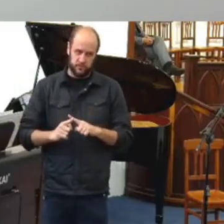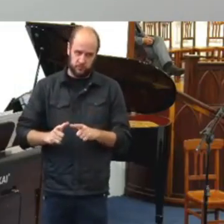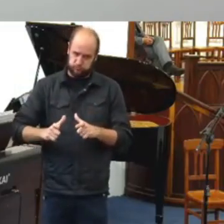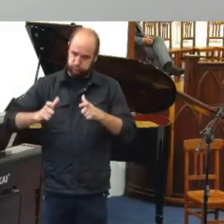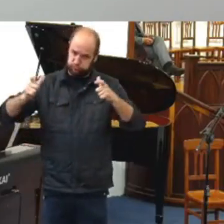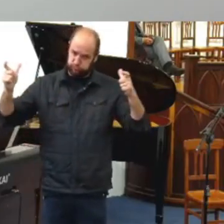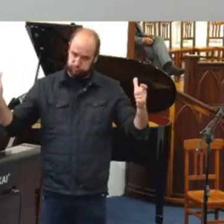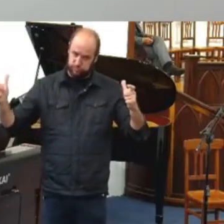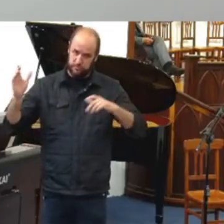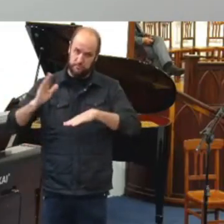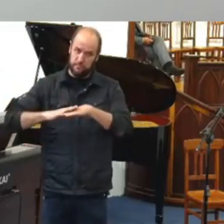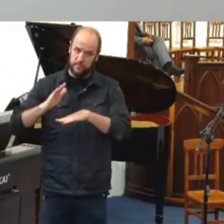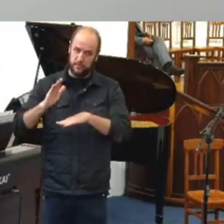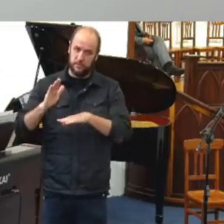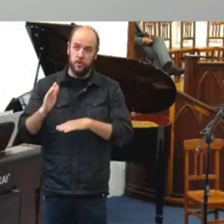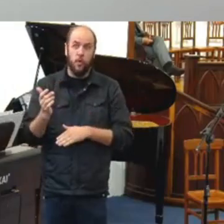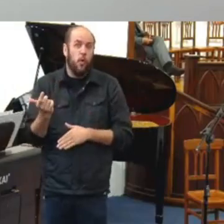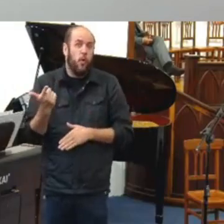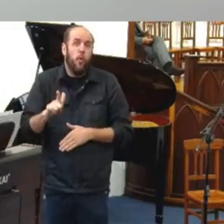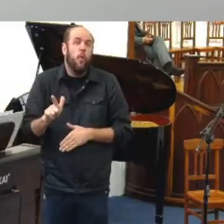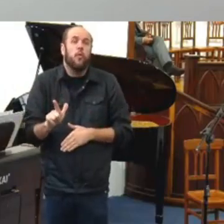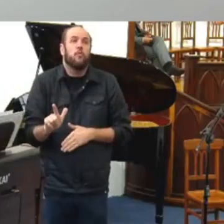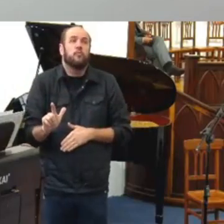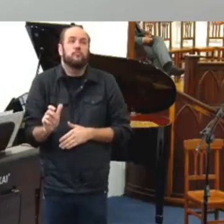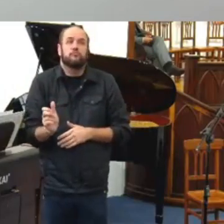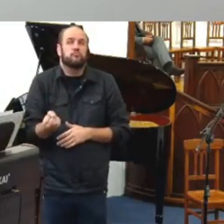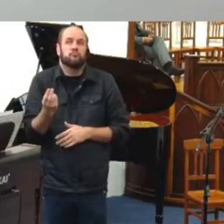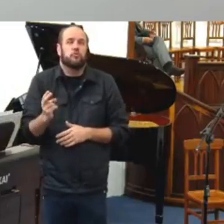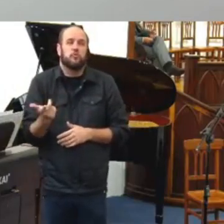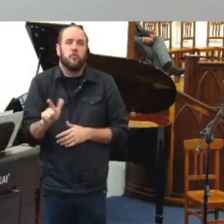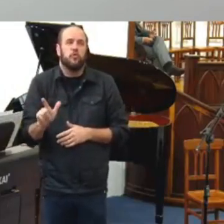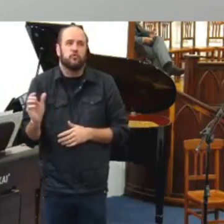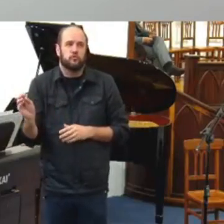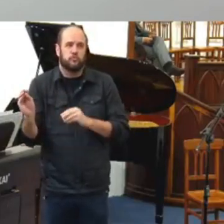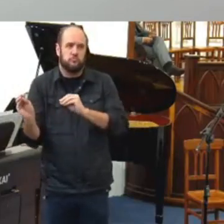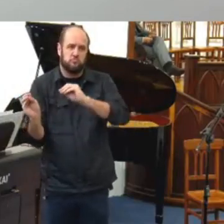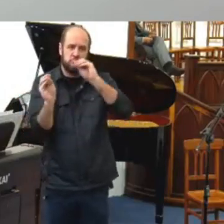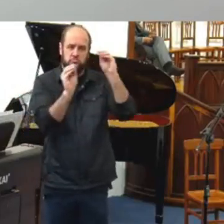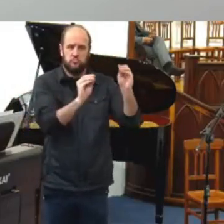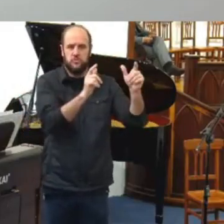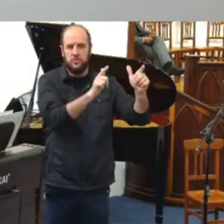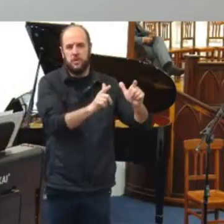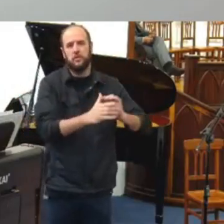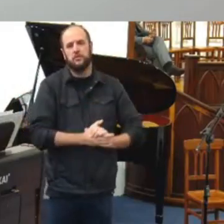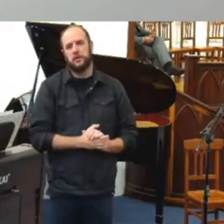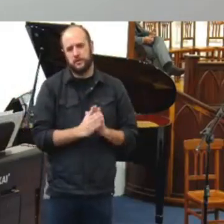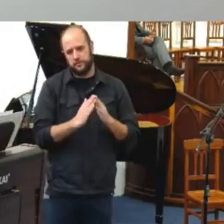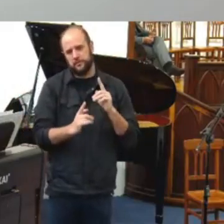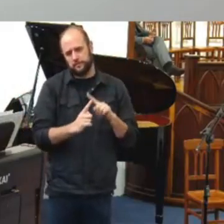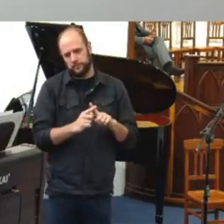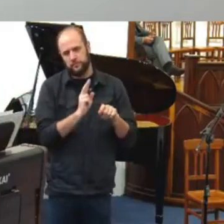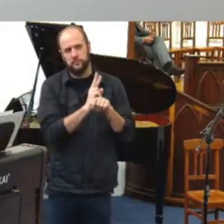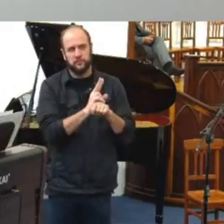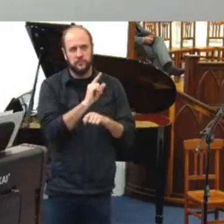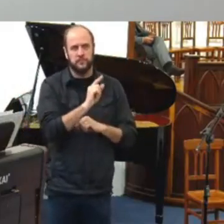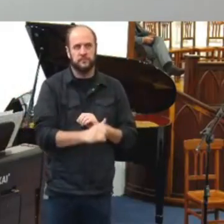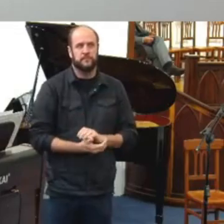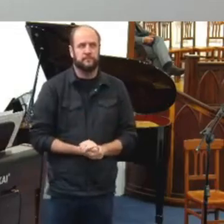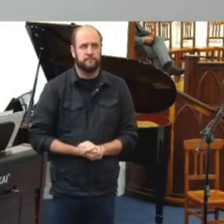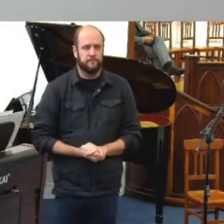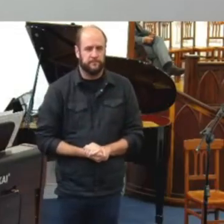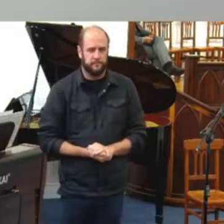ou mesmo de encontrar um outro cantinho para a igreja ser acolhida, ser pastoreada e